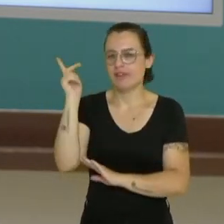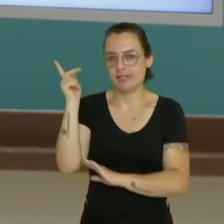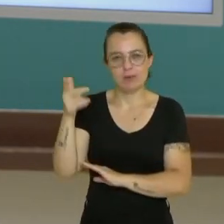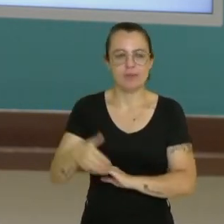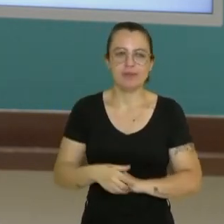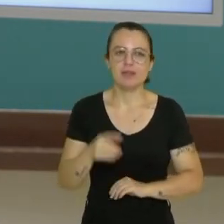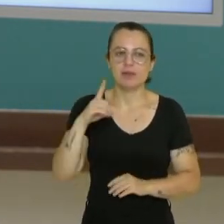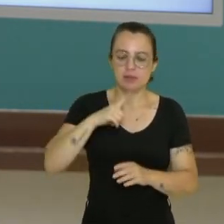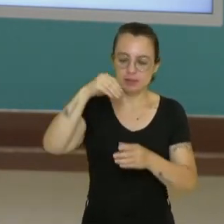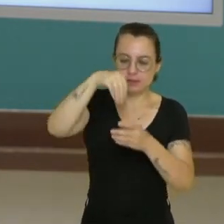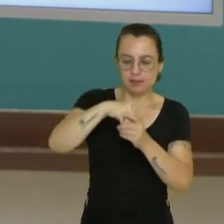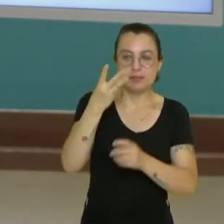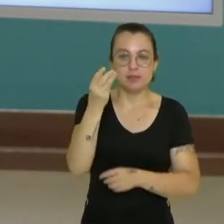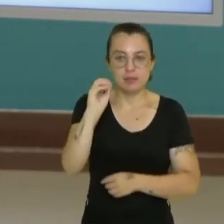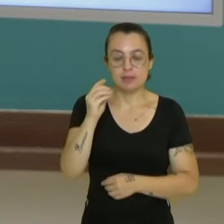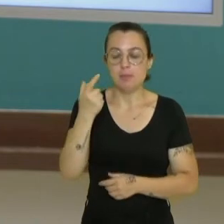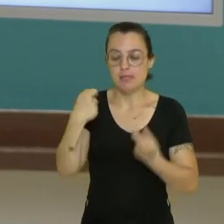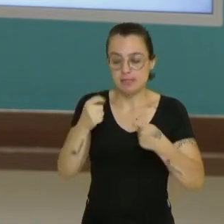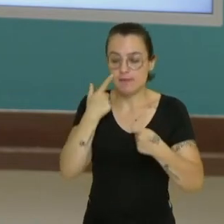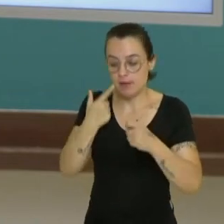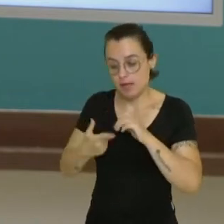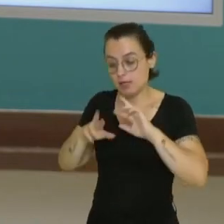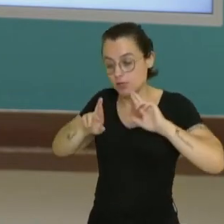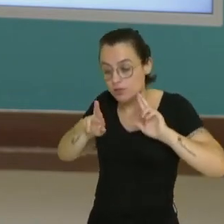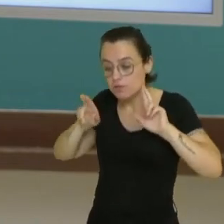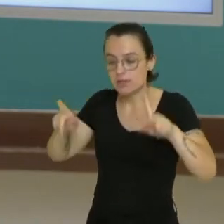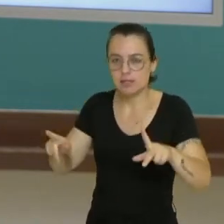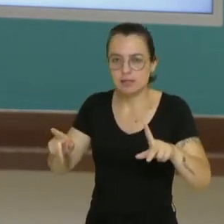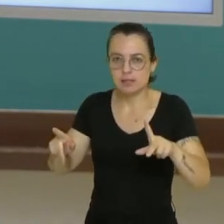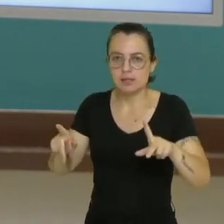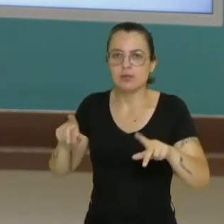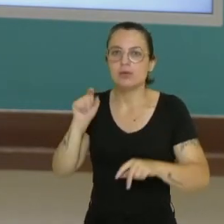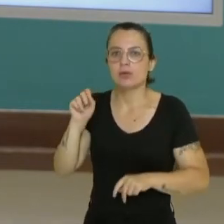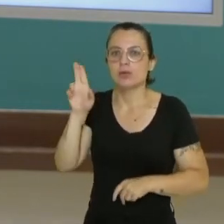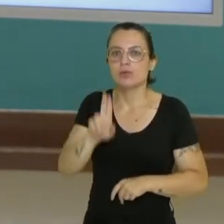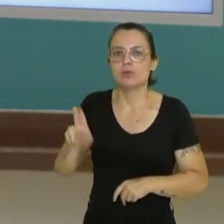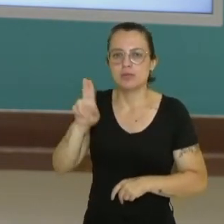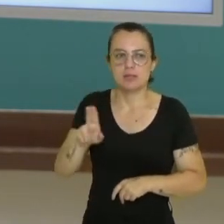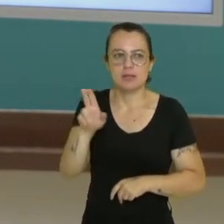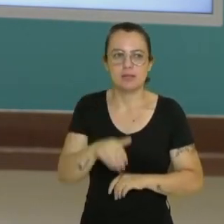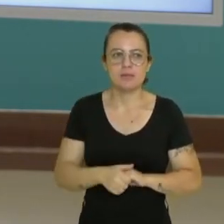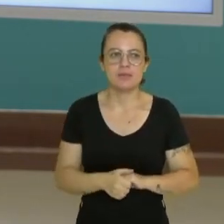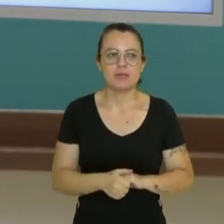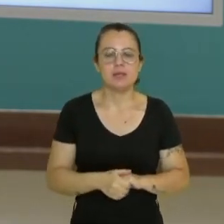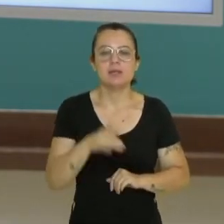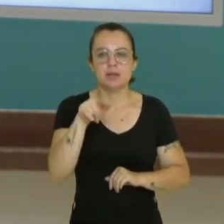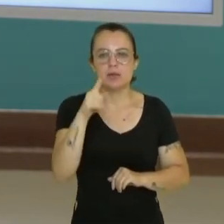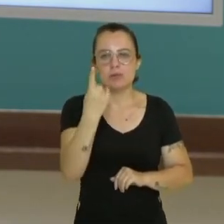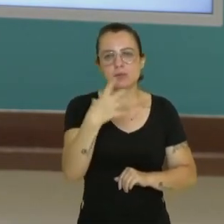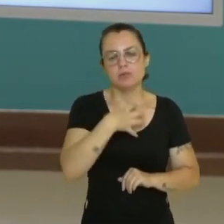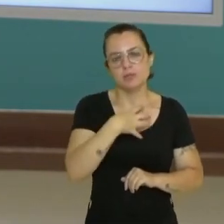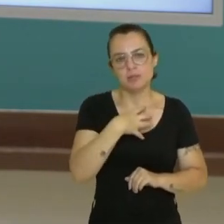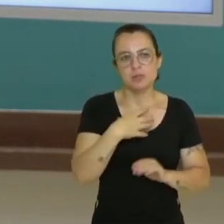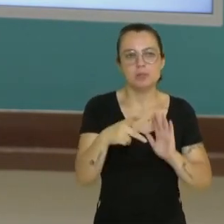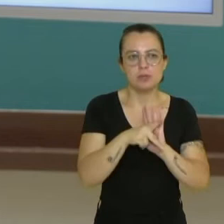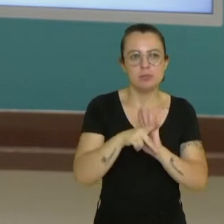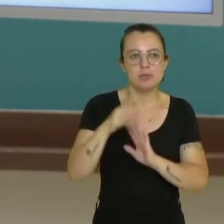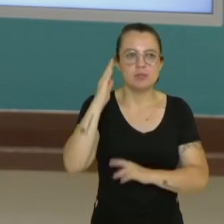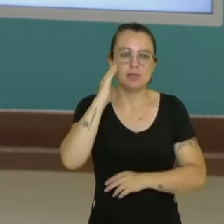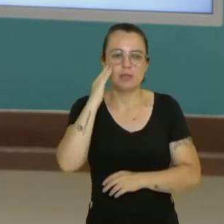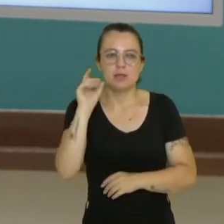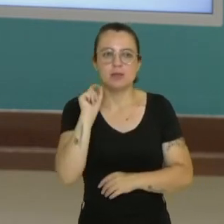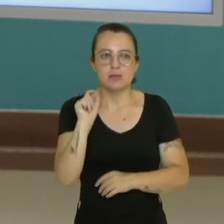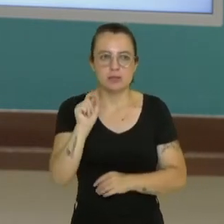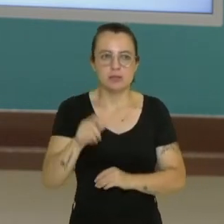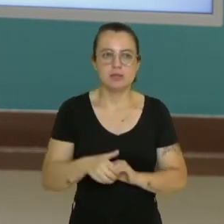gente precisa exatamente diferenciar os tipos de receita. Então, basicamente, a gente já entendeu ali que nós temos